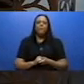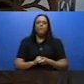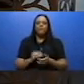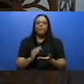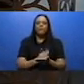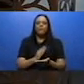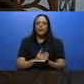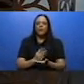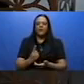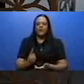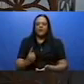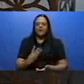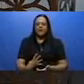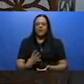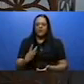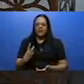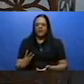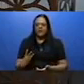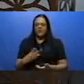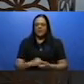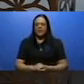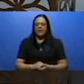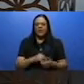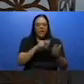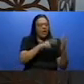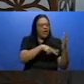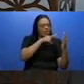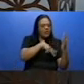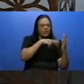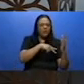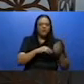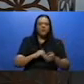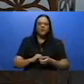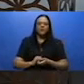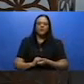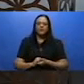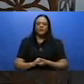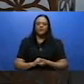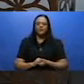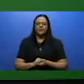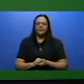Página 143, acompanhe a leitura com a professora.